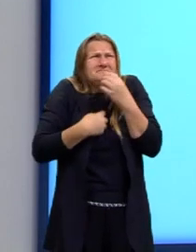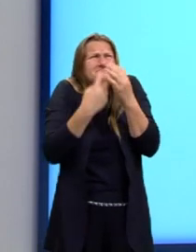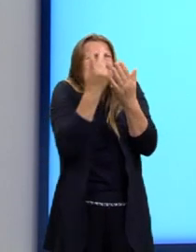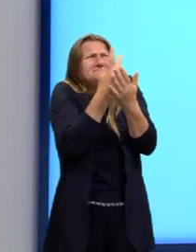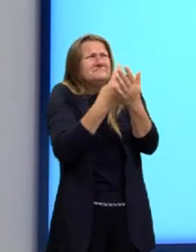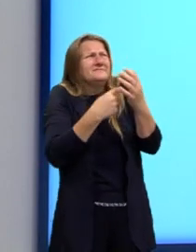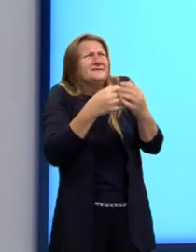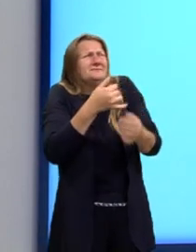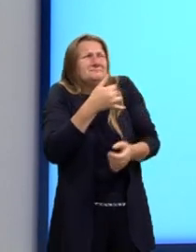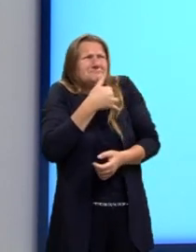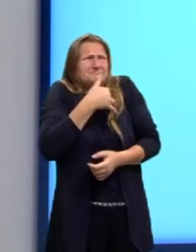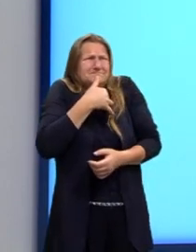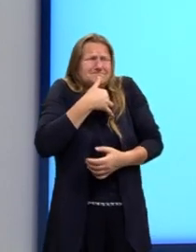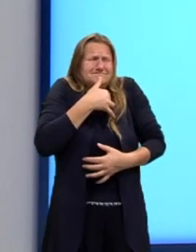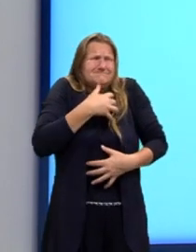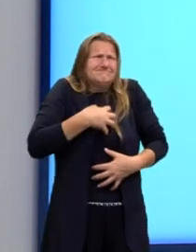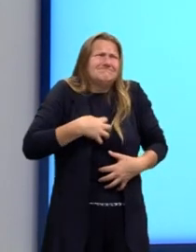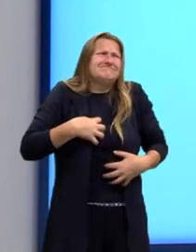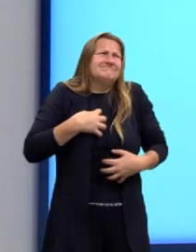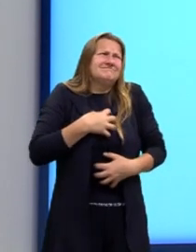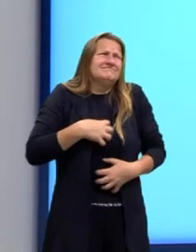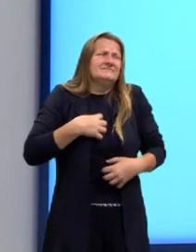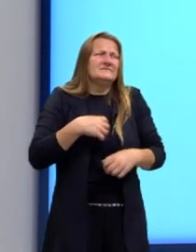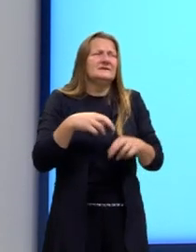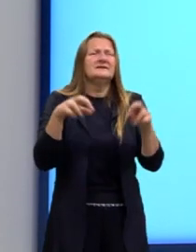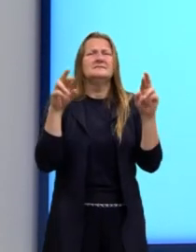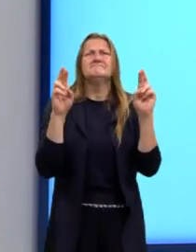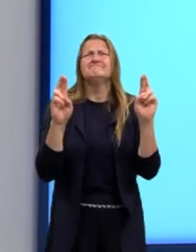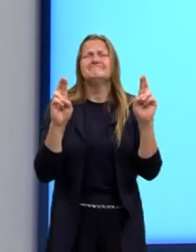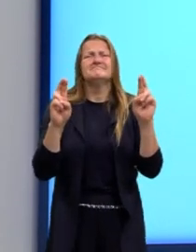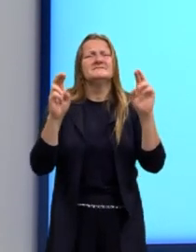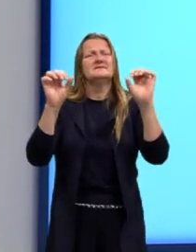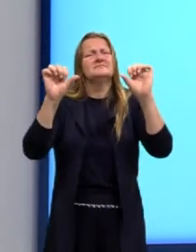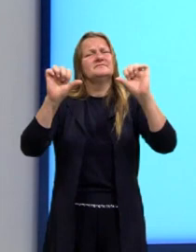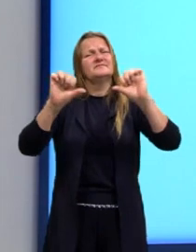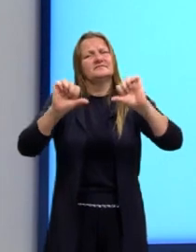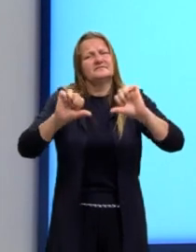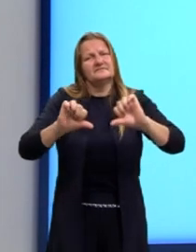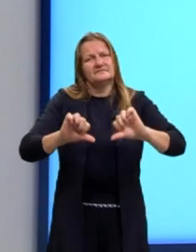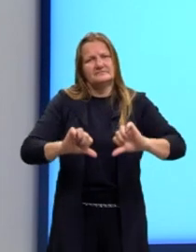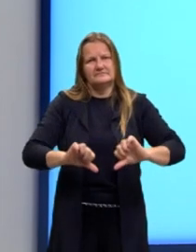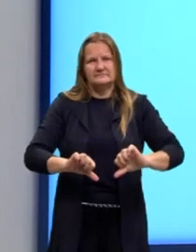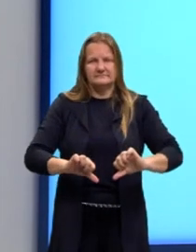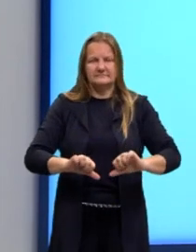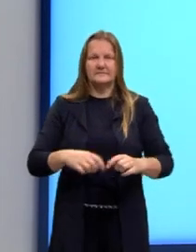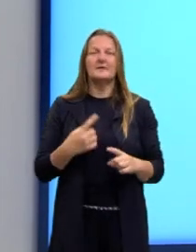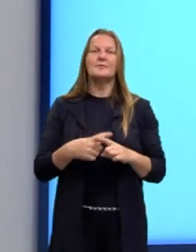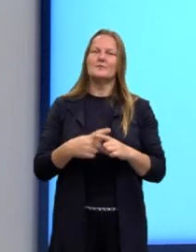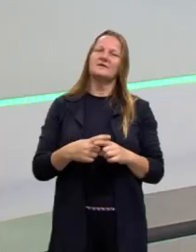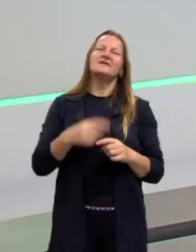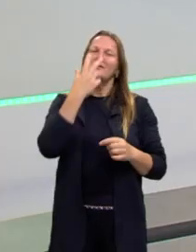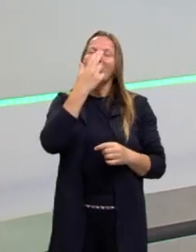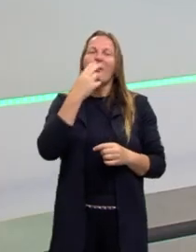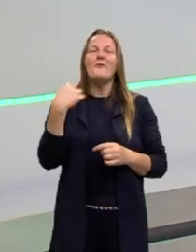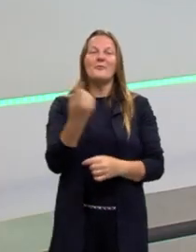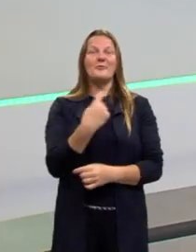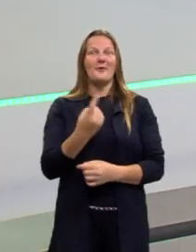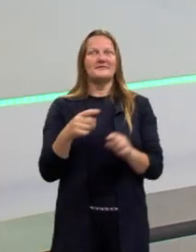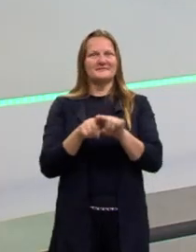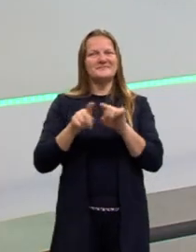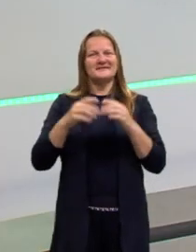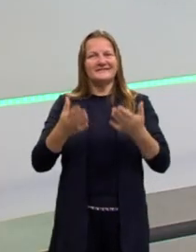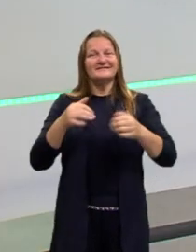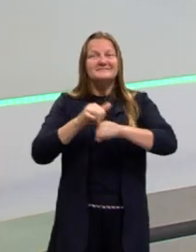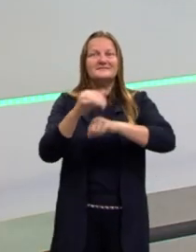decepção da espera ou seja as como acontece né